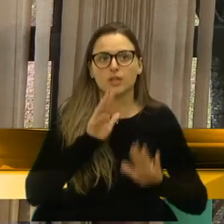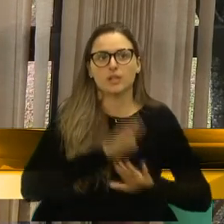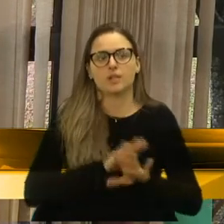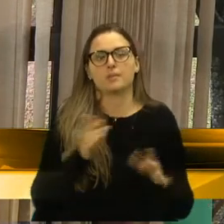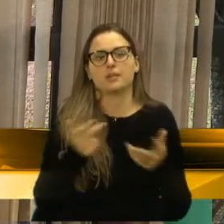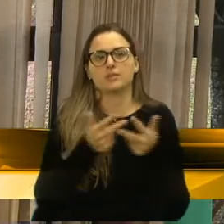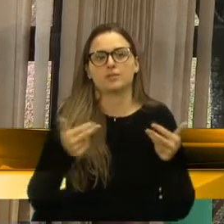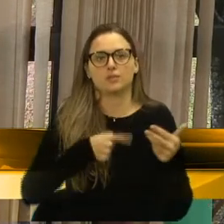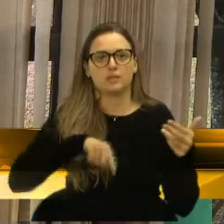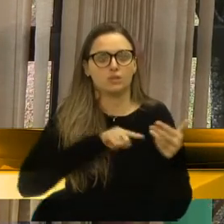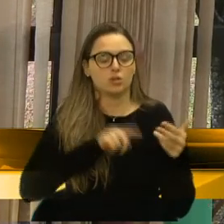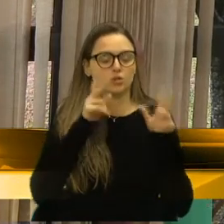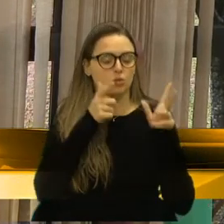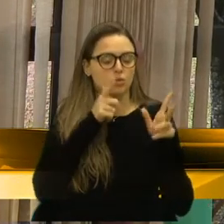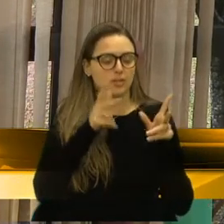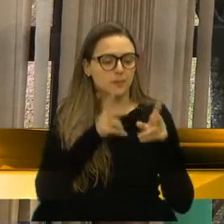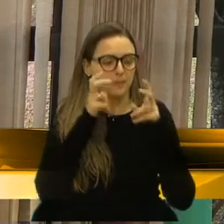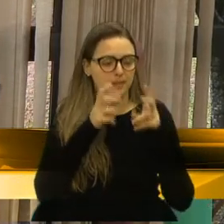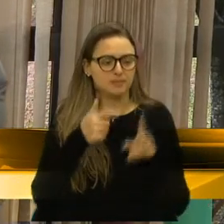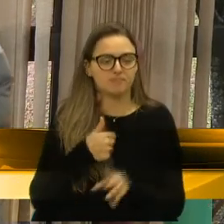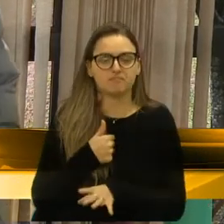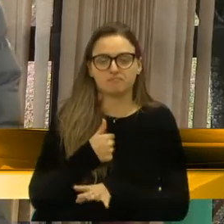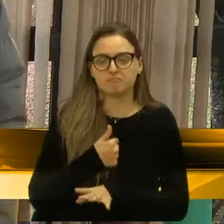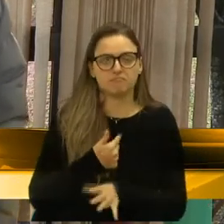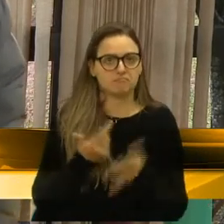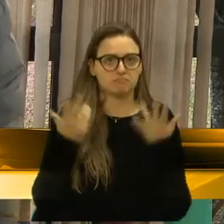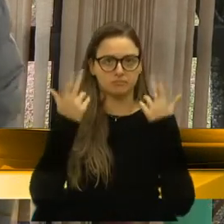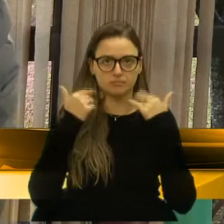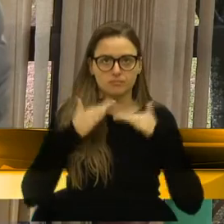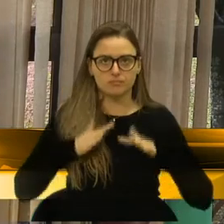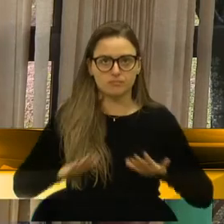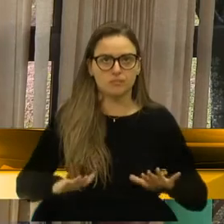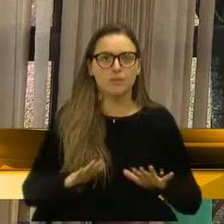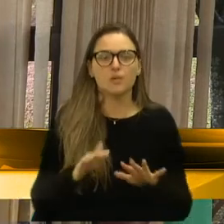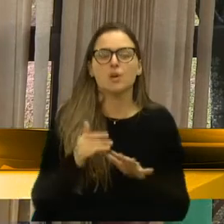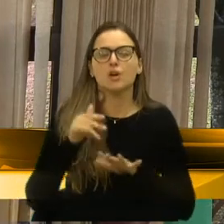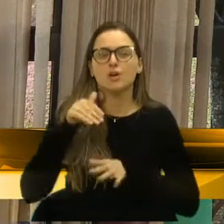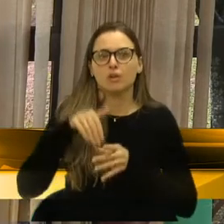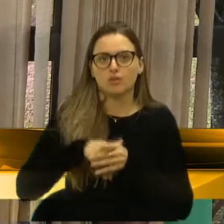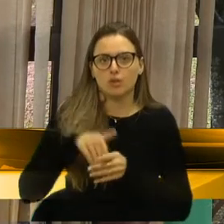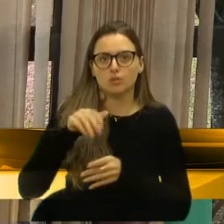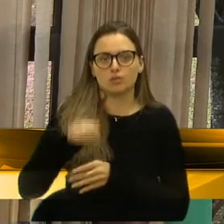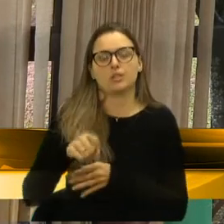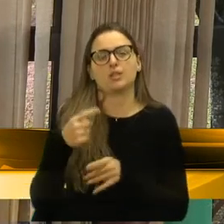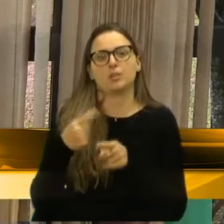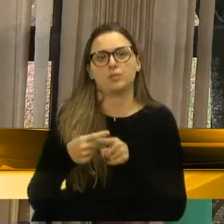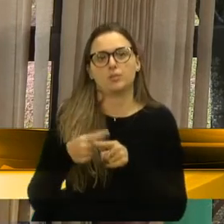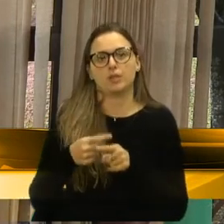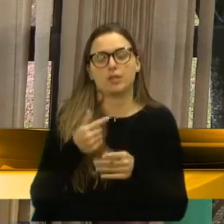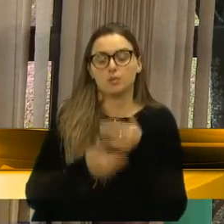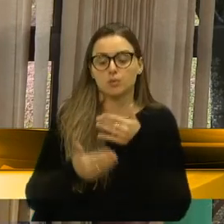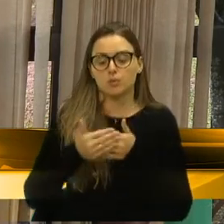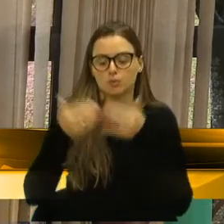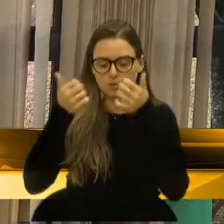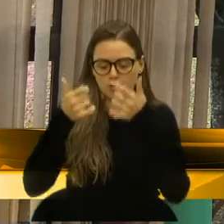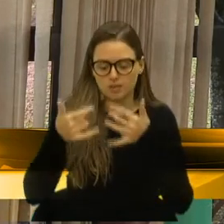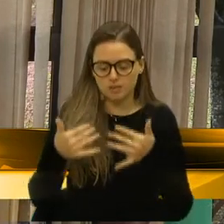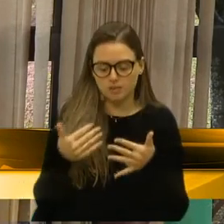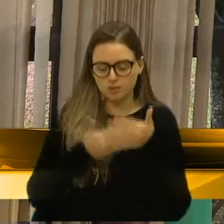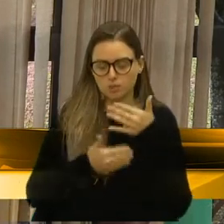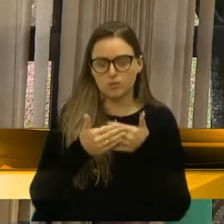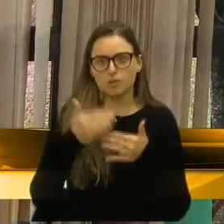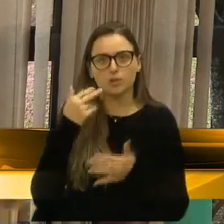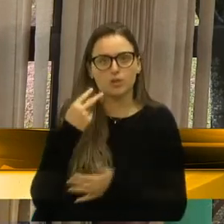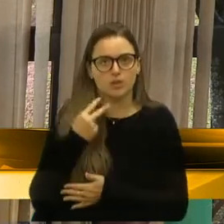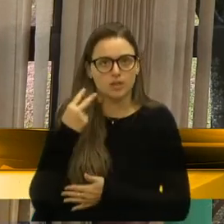nós iremos encontrar então eu fico fico muito tranquilo voltarei favorável justamente por tudo que já foi falado aqui por vereadores